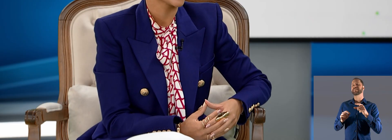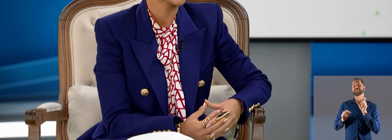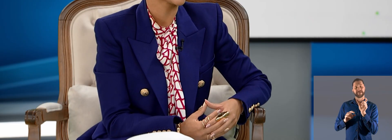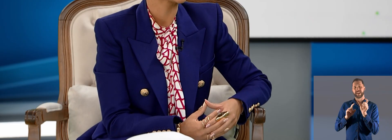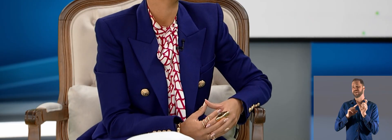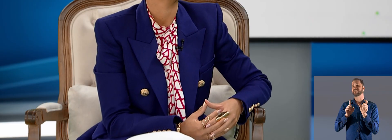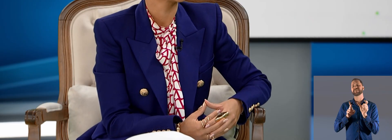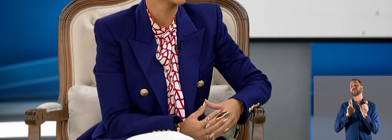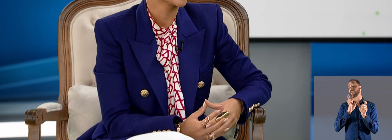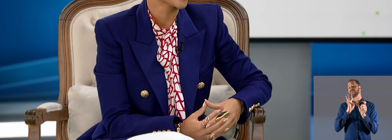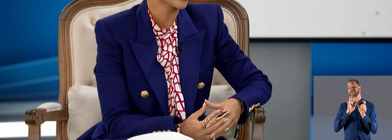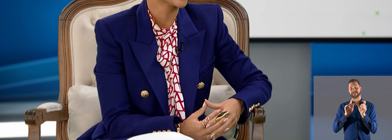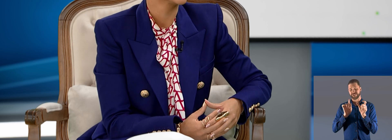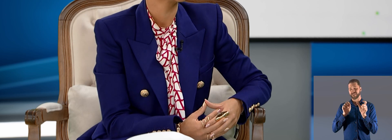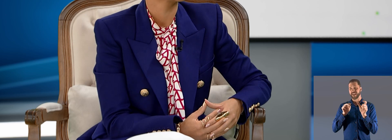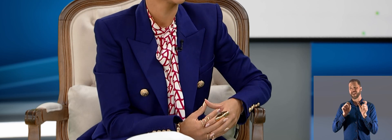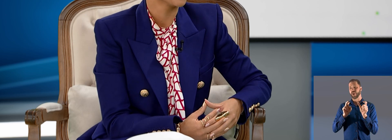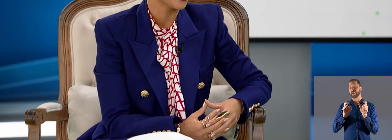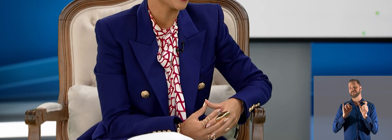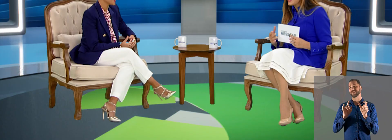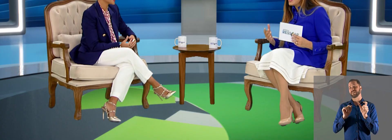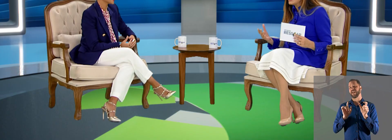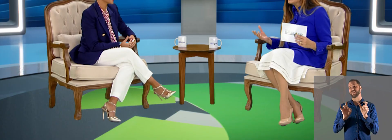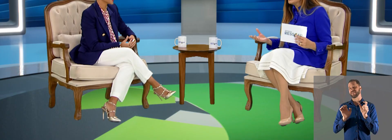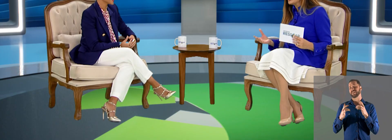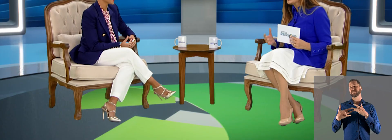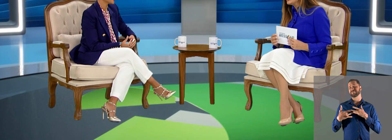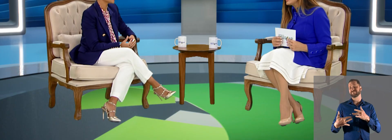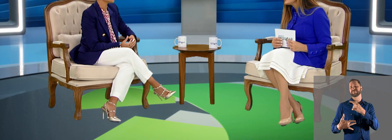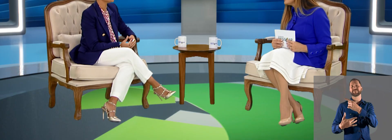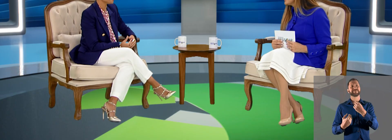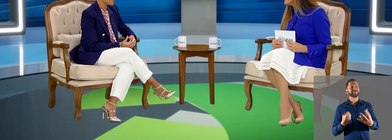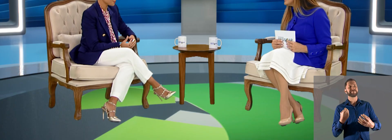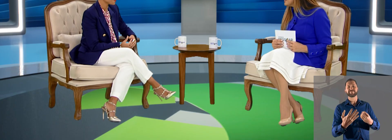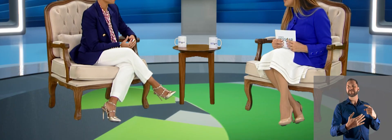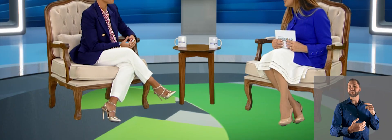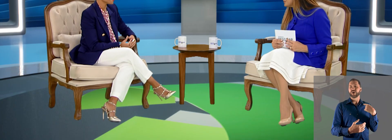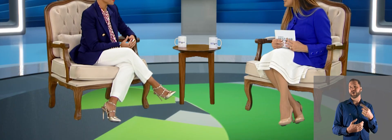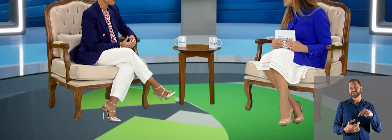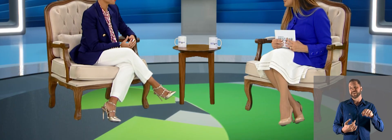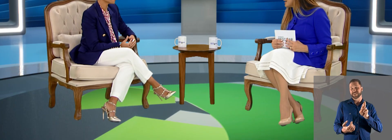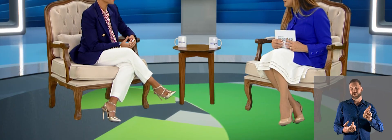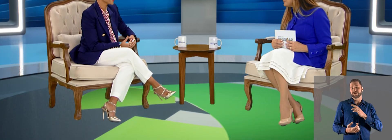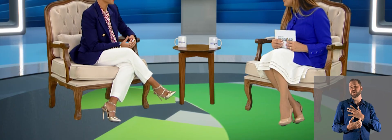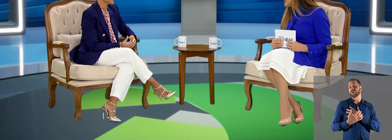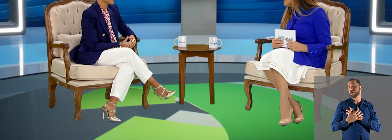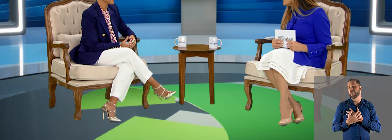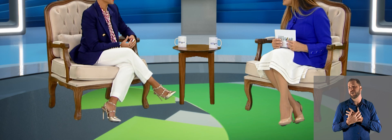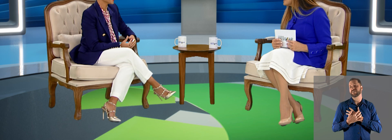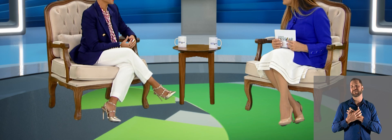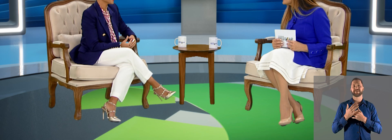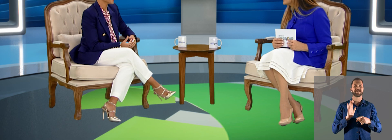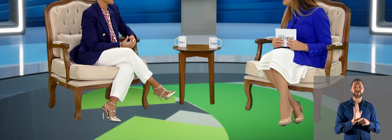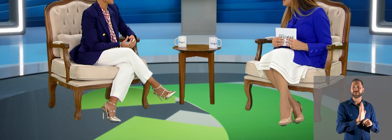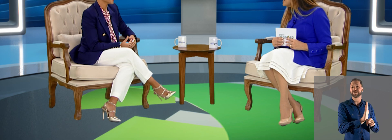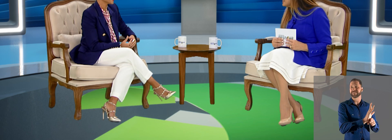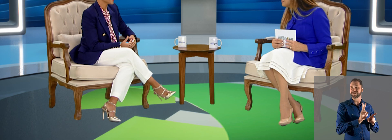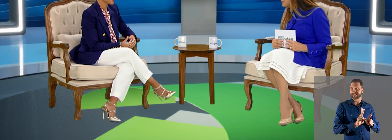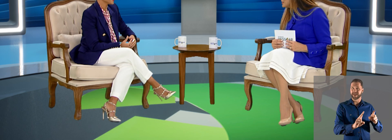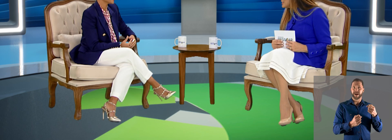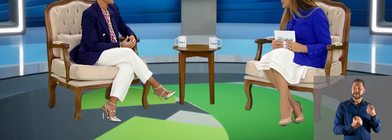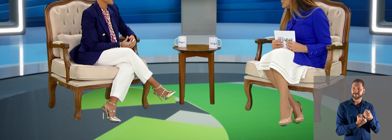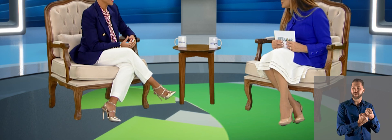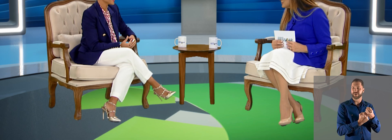de generosidade que é um tema que a gente ama que arde o nosso coração aqui também no Ressoar e eu sei que você também